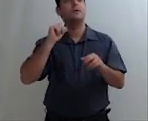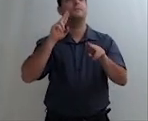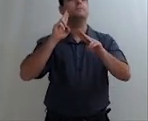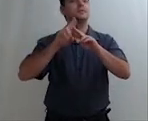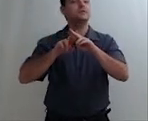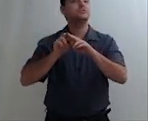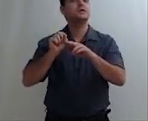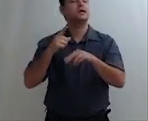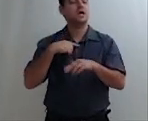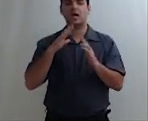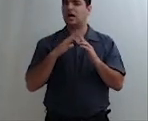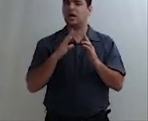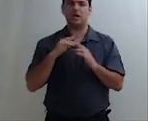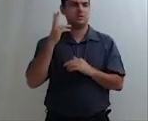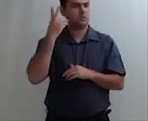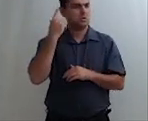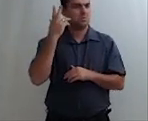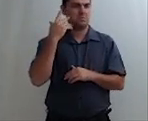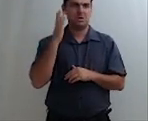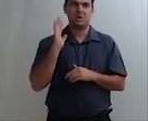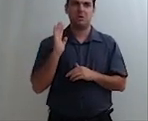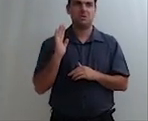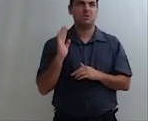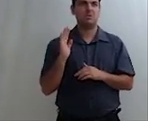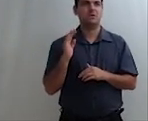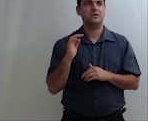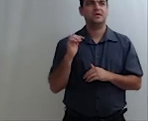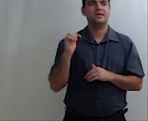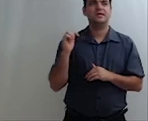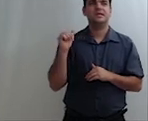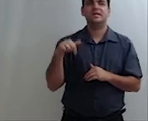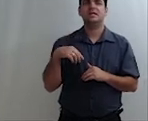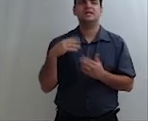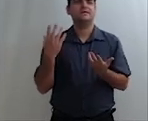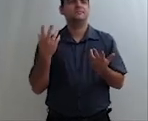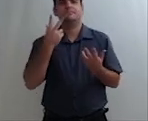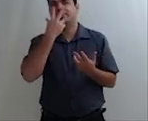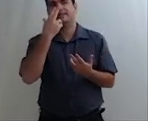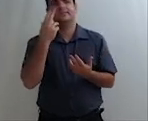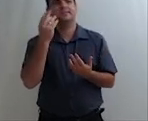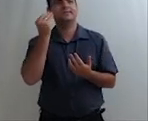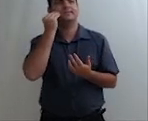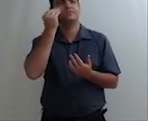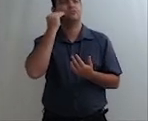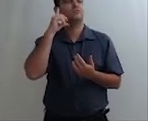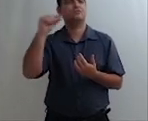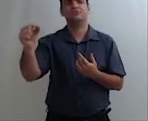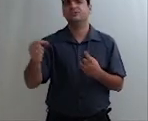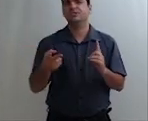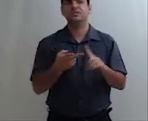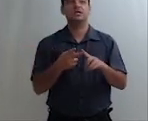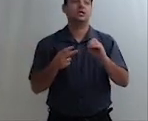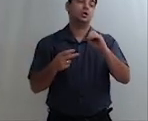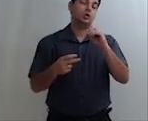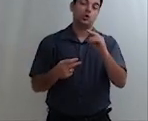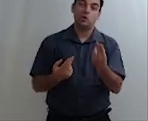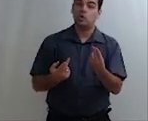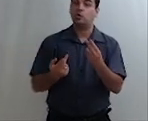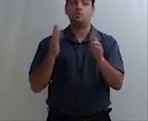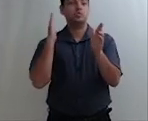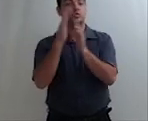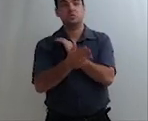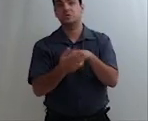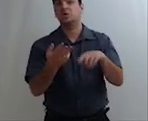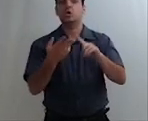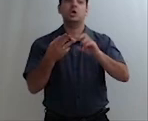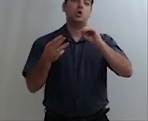em sua residência né jamais eh demonstrou eh que estaria disposto a não cooperar não cooperar com